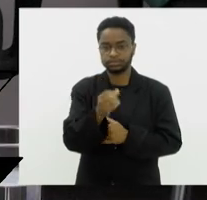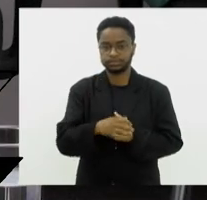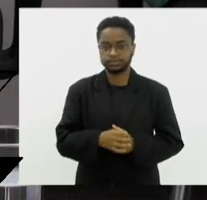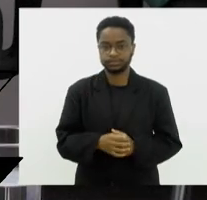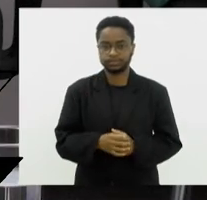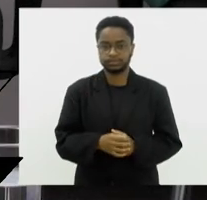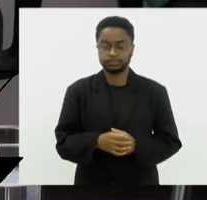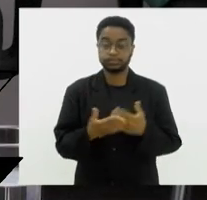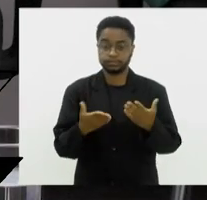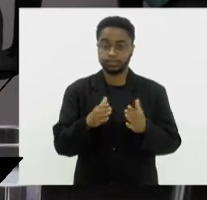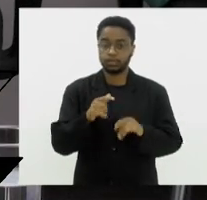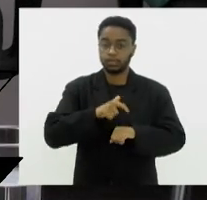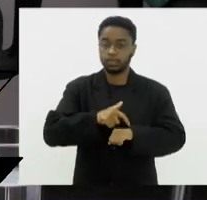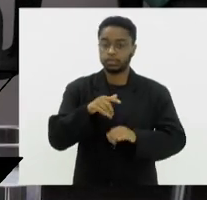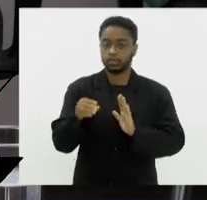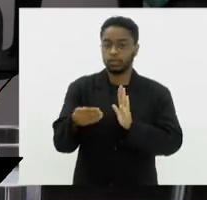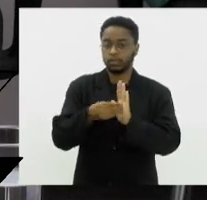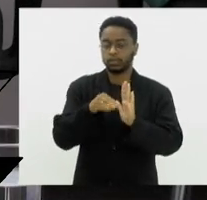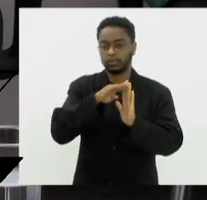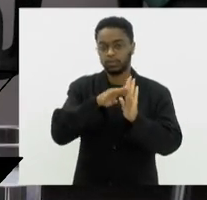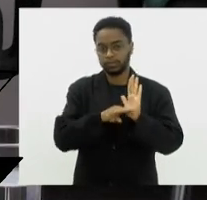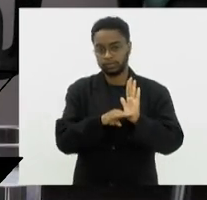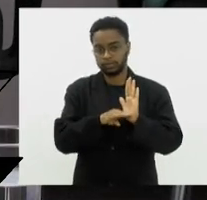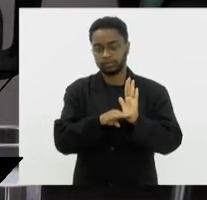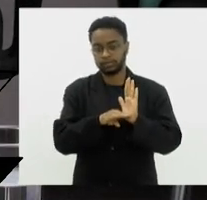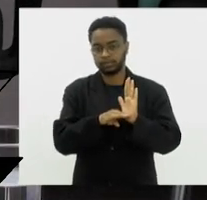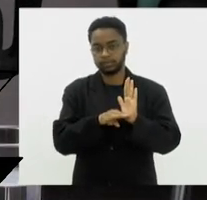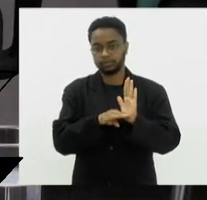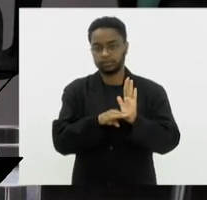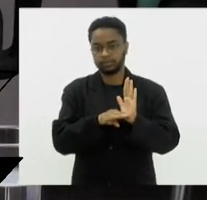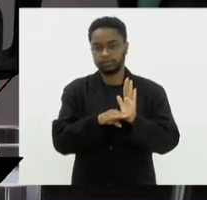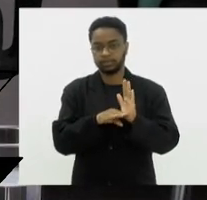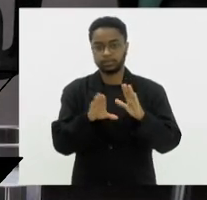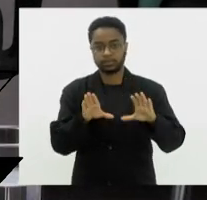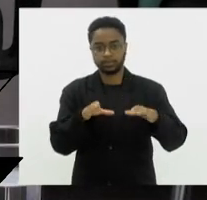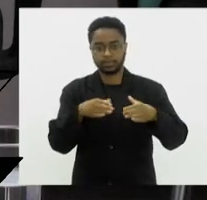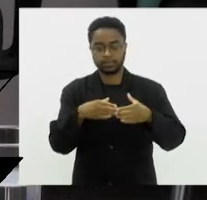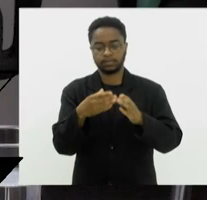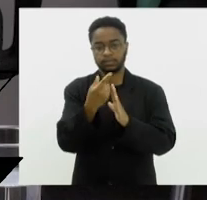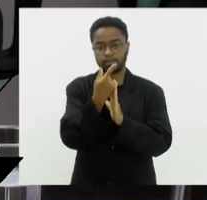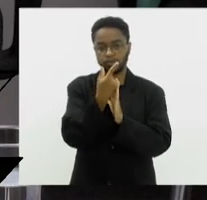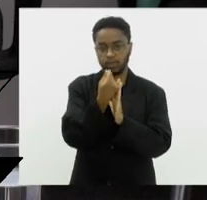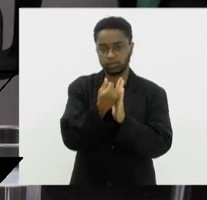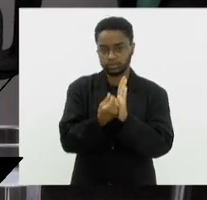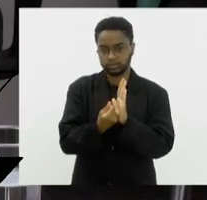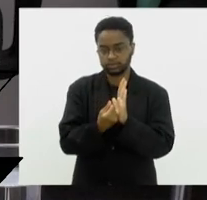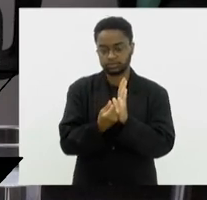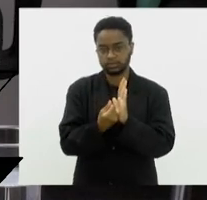Quando esse projeto foi a pauta, a Comissão de Orçamento